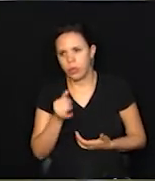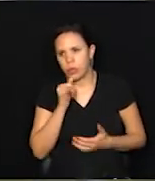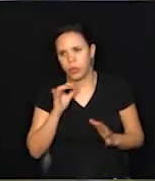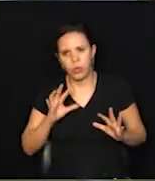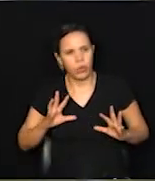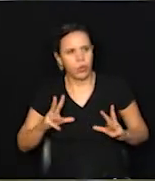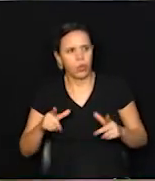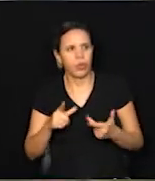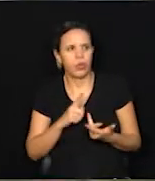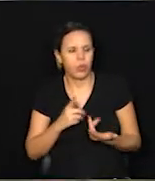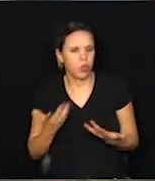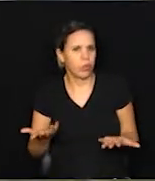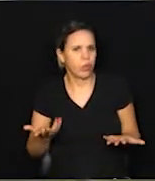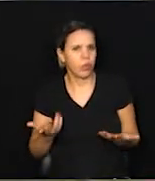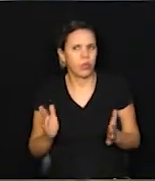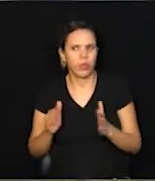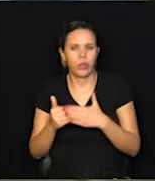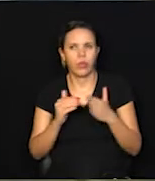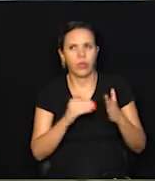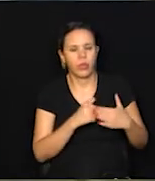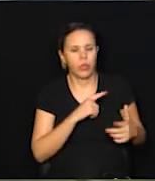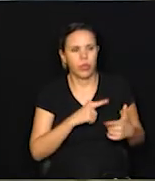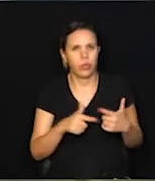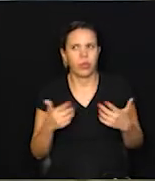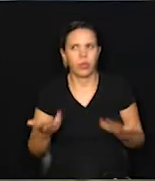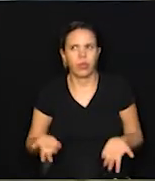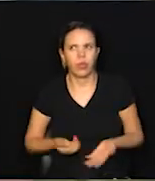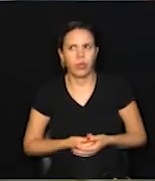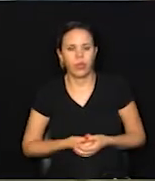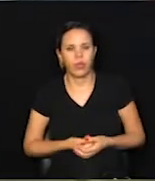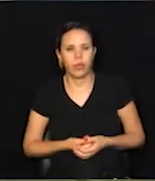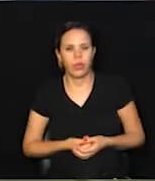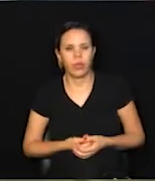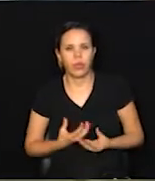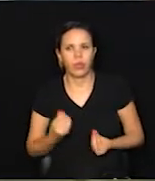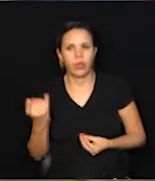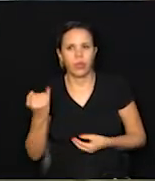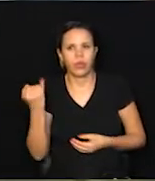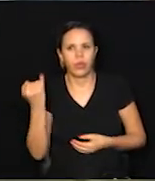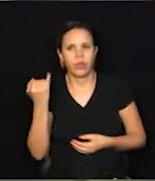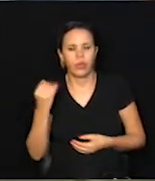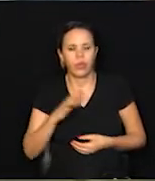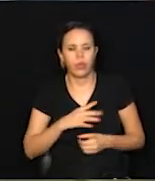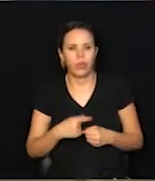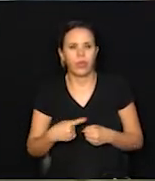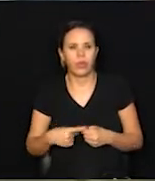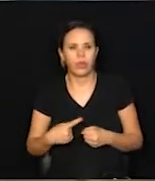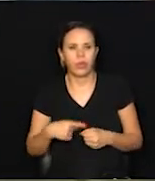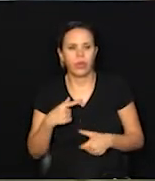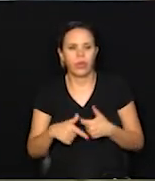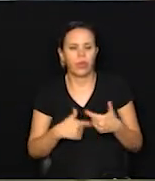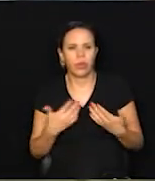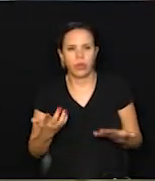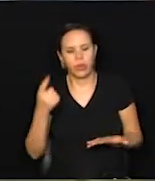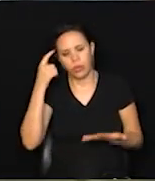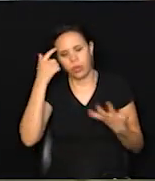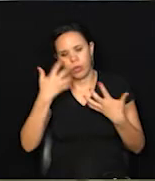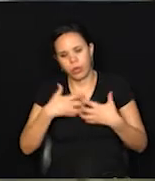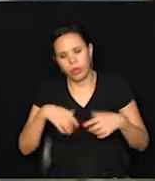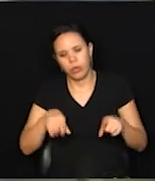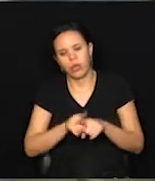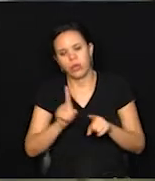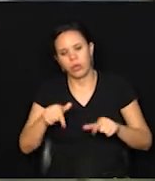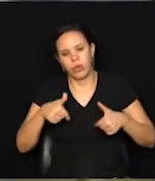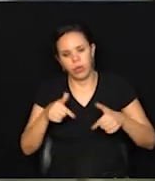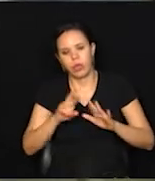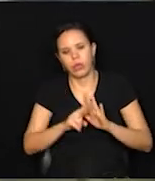todos que estão fechados têm esse problema. Então, é muito importante que o município trabalhe isso. Eu penso que essa também é uma